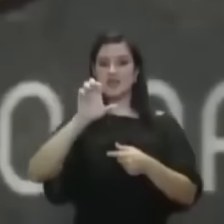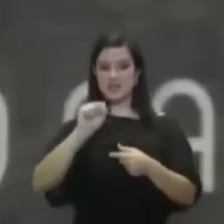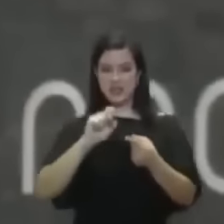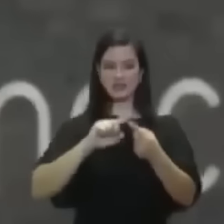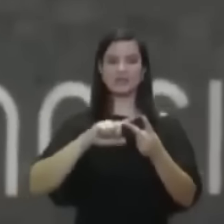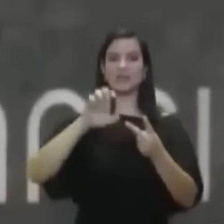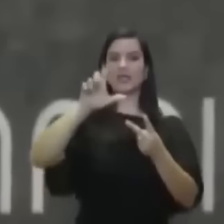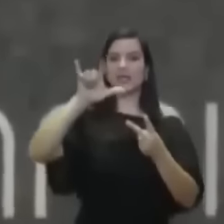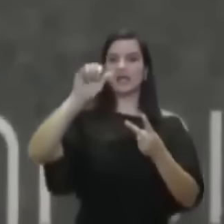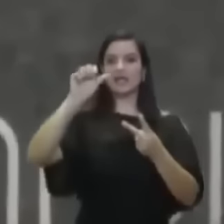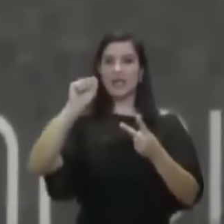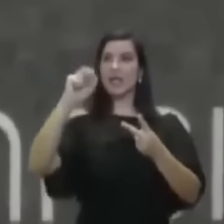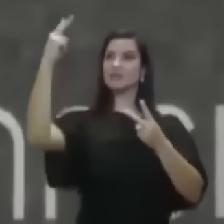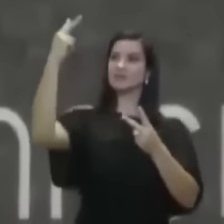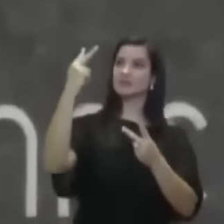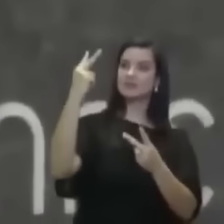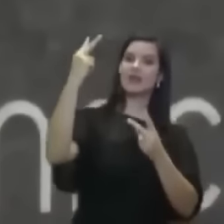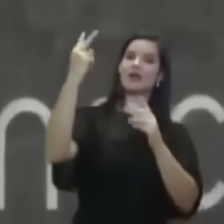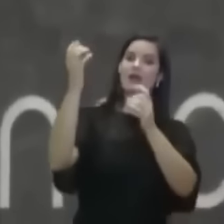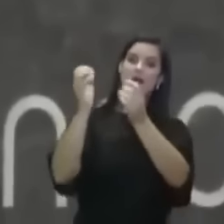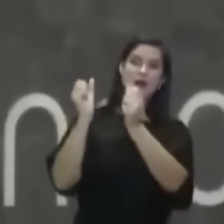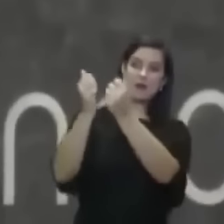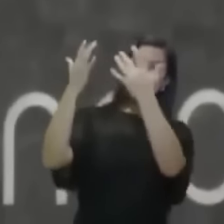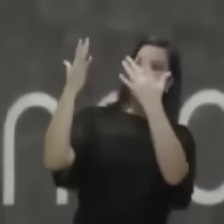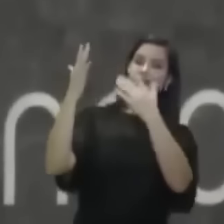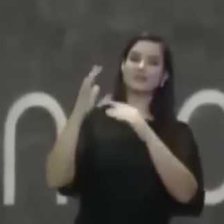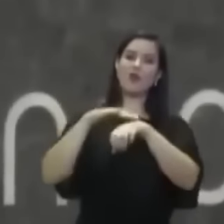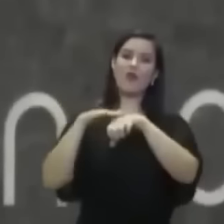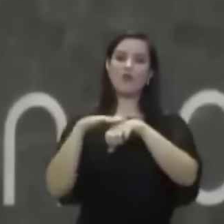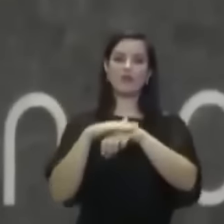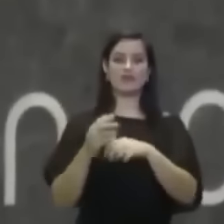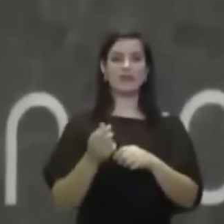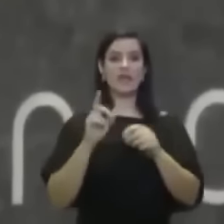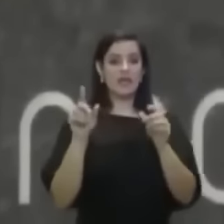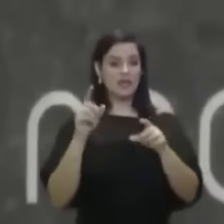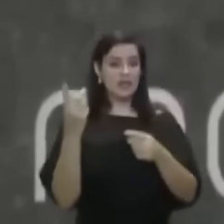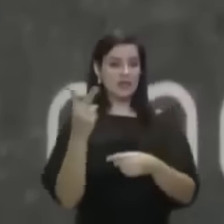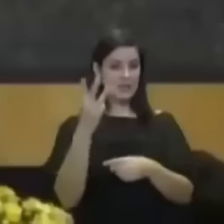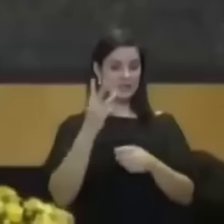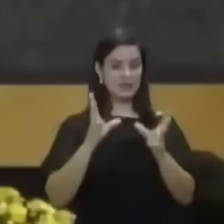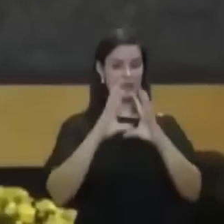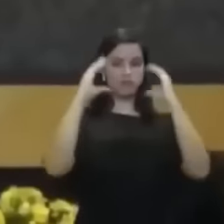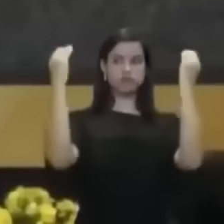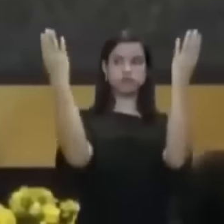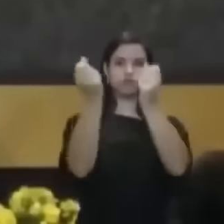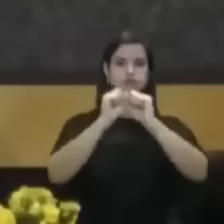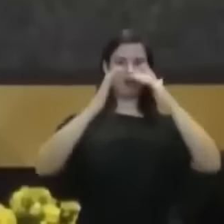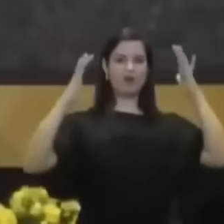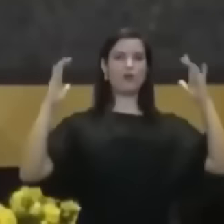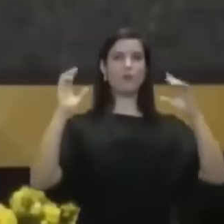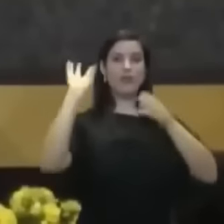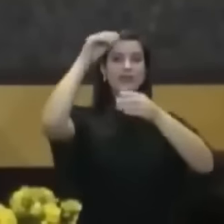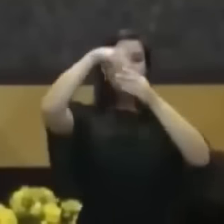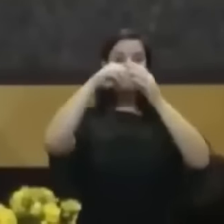com Jesus sobre a sua partida para Jerusalém. Terceiro milagre: uma nuvem luminosa os envolve. Quarto milagre: de dentro da